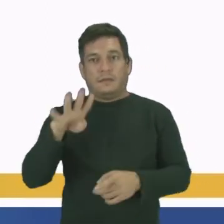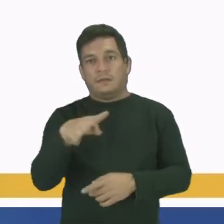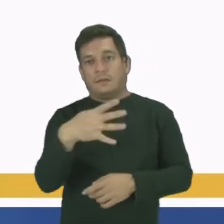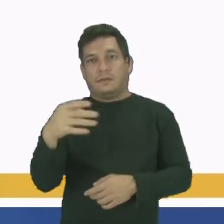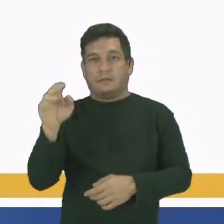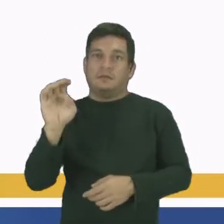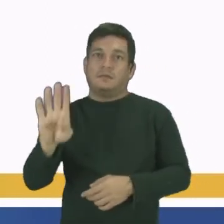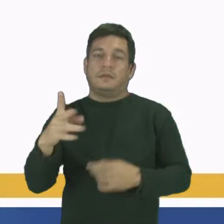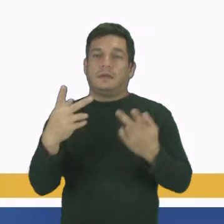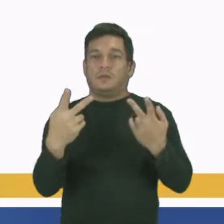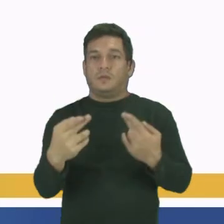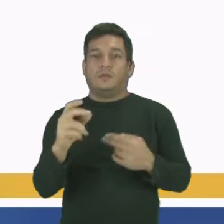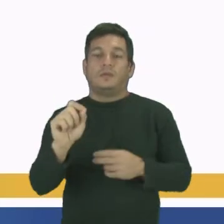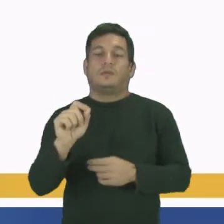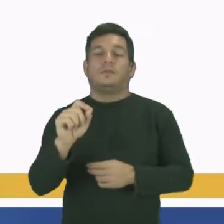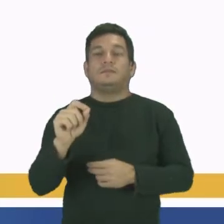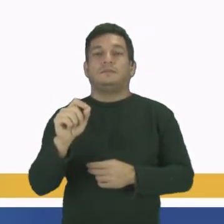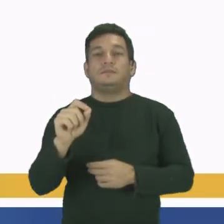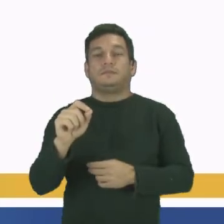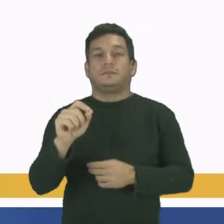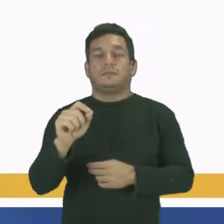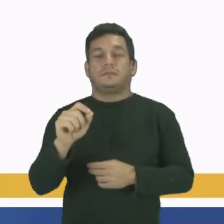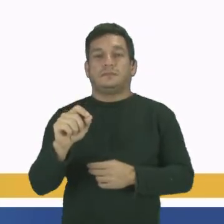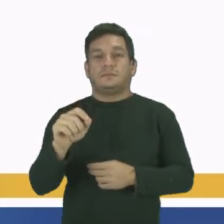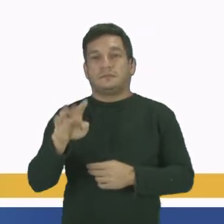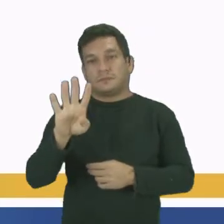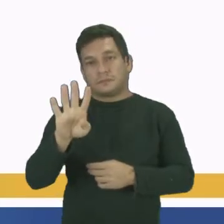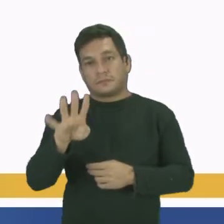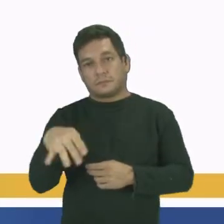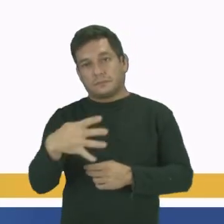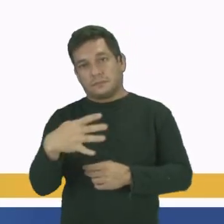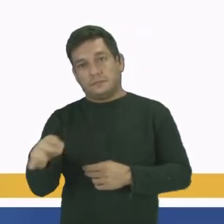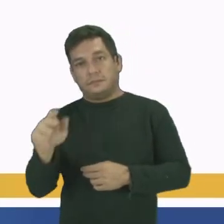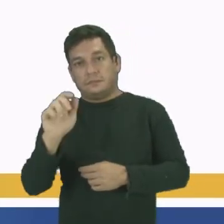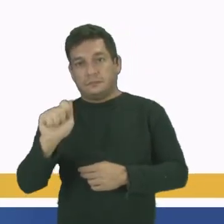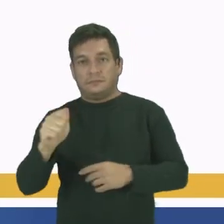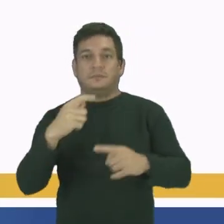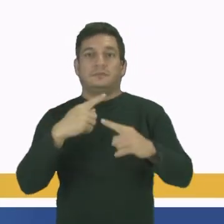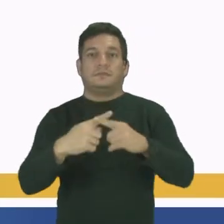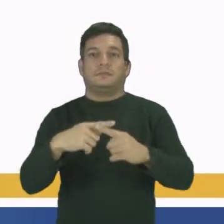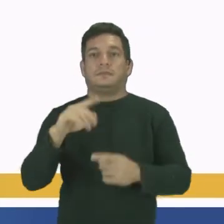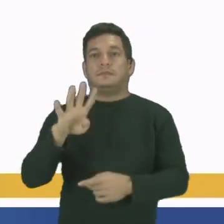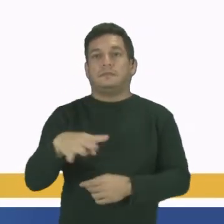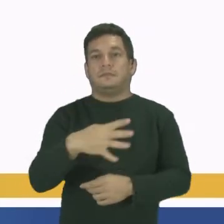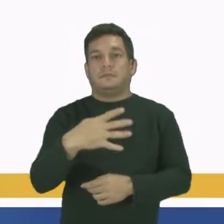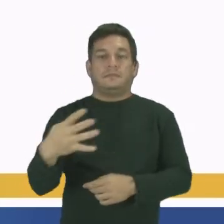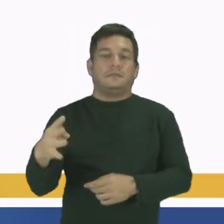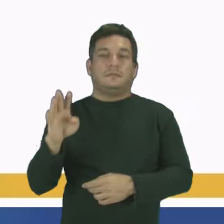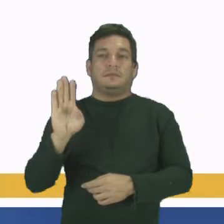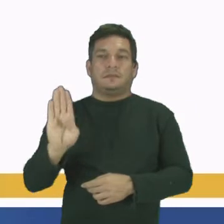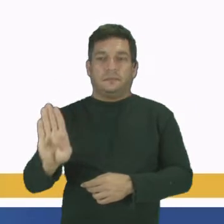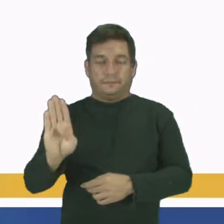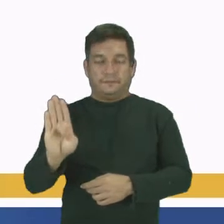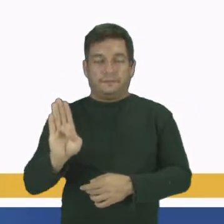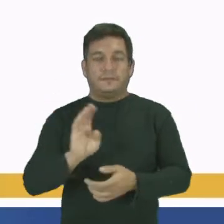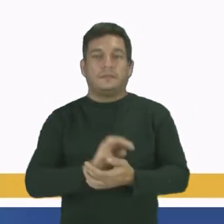será igual ao determinante da matriz A vezes o determinante da matriz